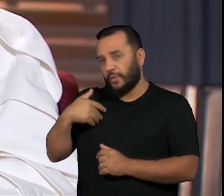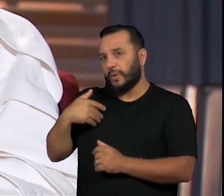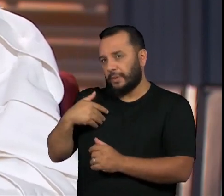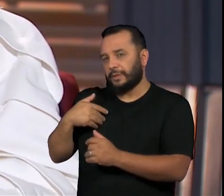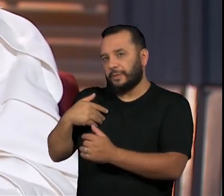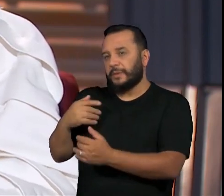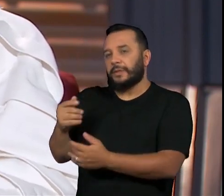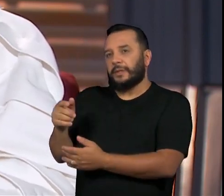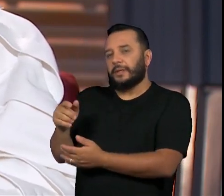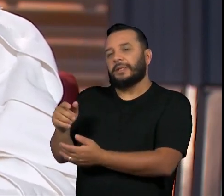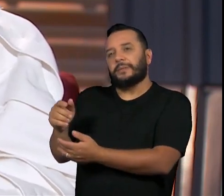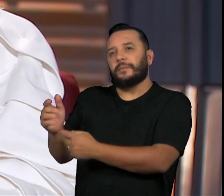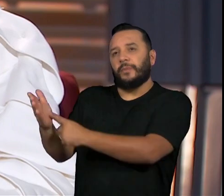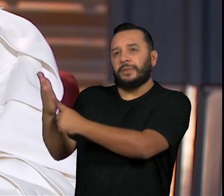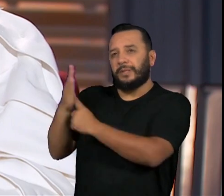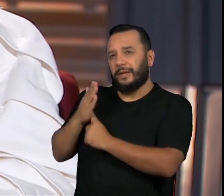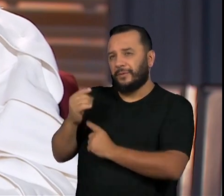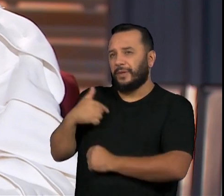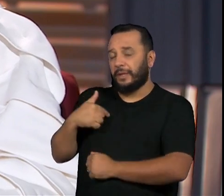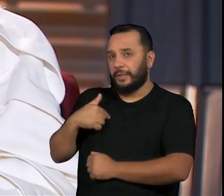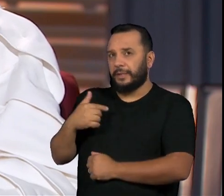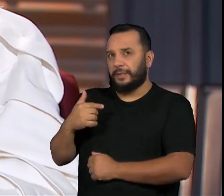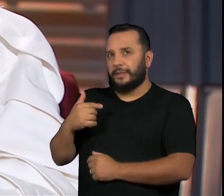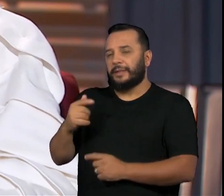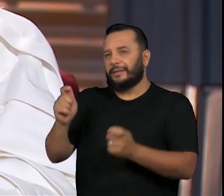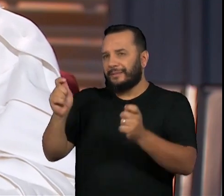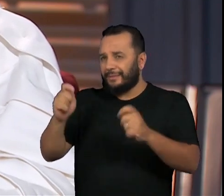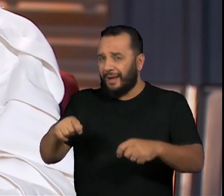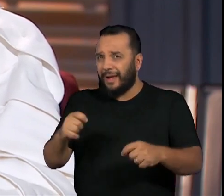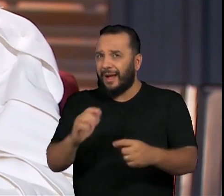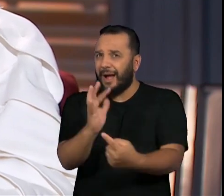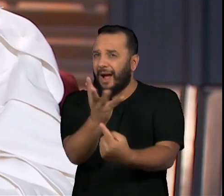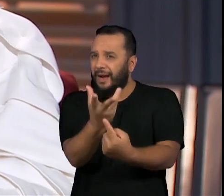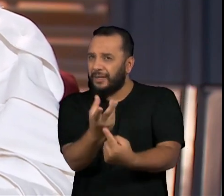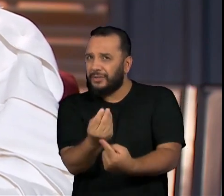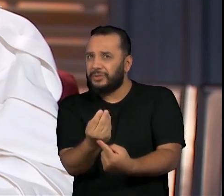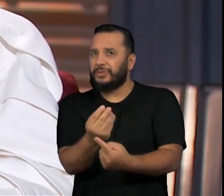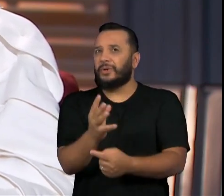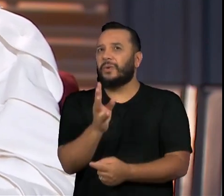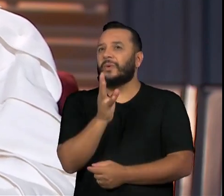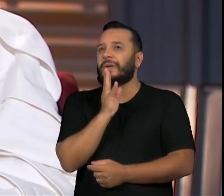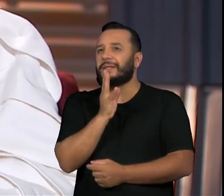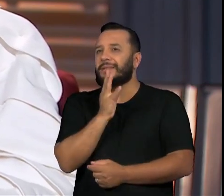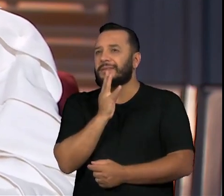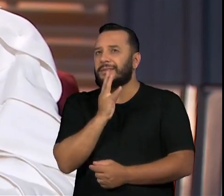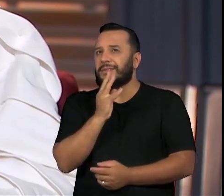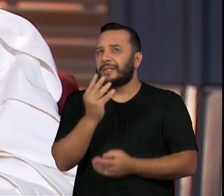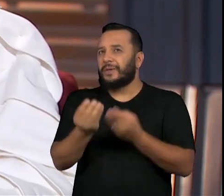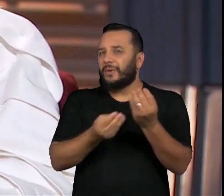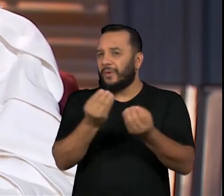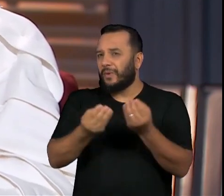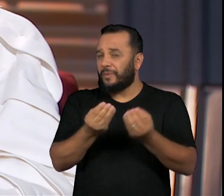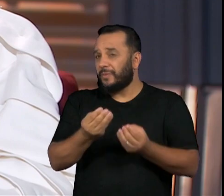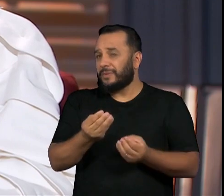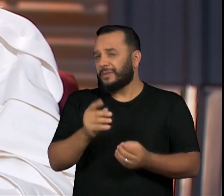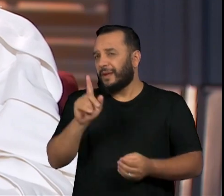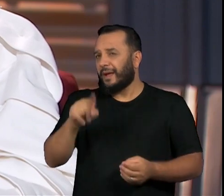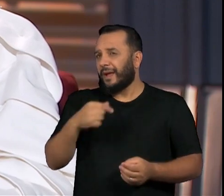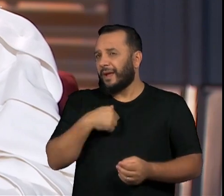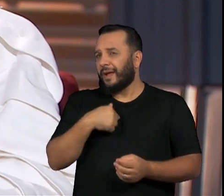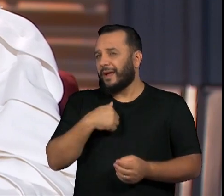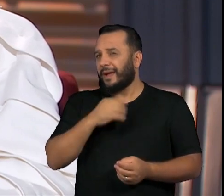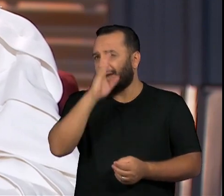que a gente consegue reconhecer a criação artística a partir da sua gratuidade, da sua inutilidade. E as